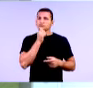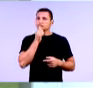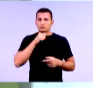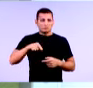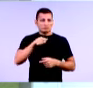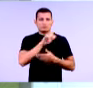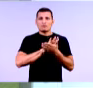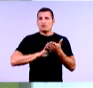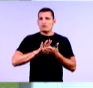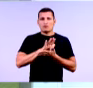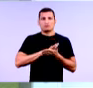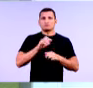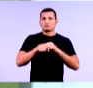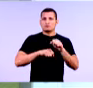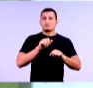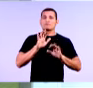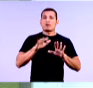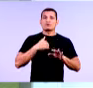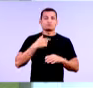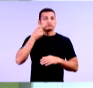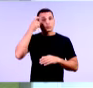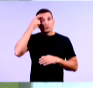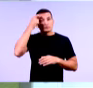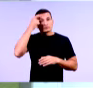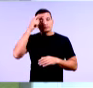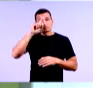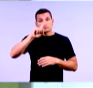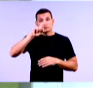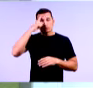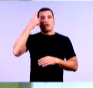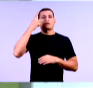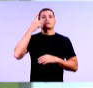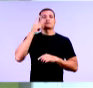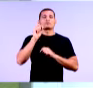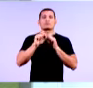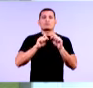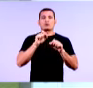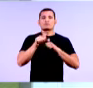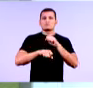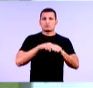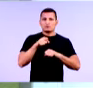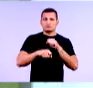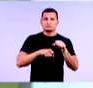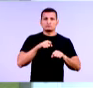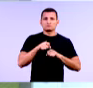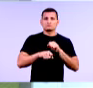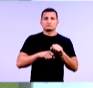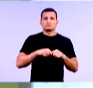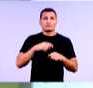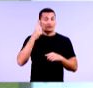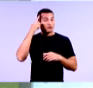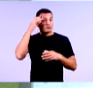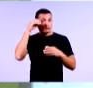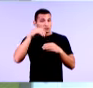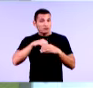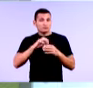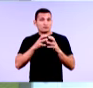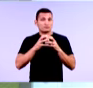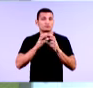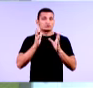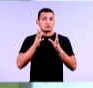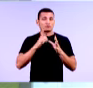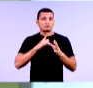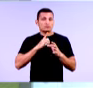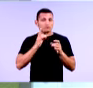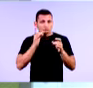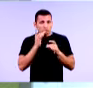nessa sala, eu tenho consciência, eu tenho a ideia do que é uma bicicleta, já tem na minha cabeça, no meu cérebro já está formada